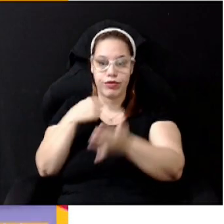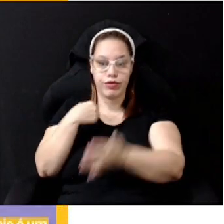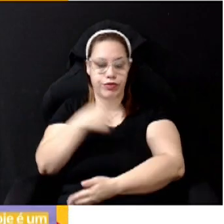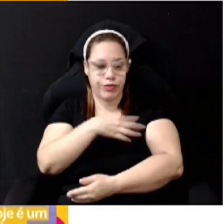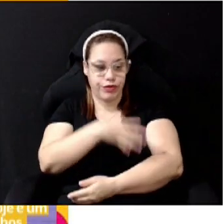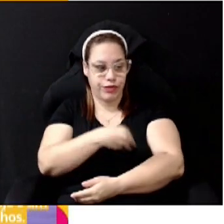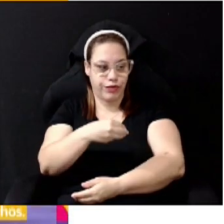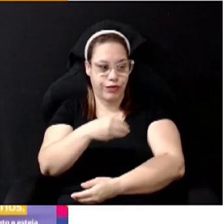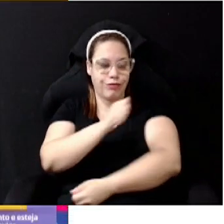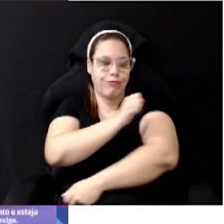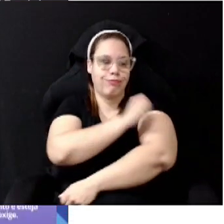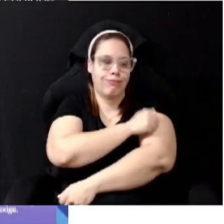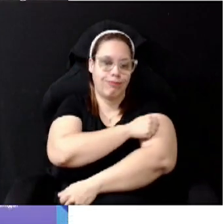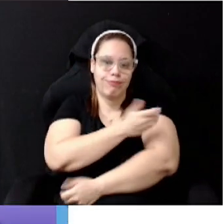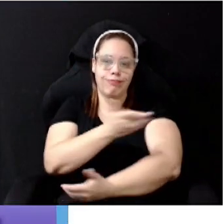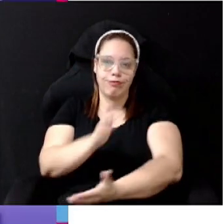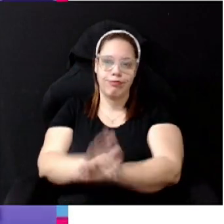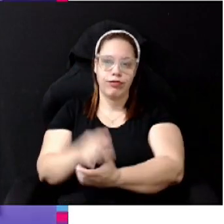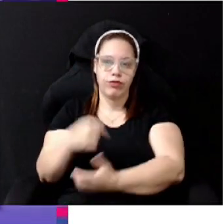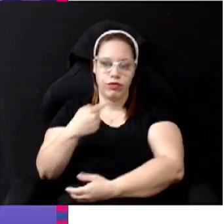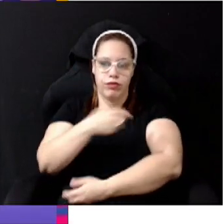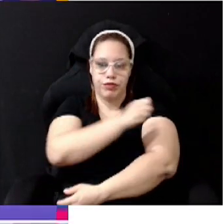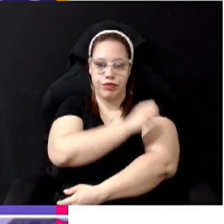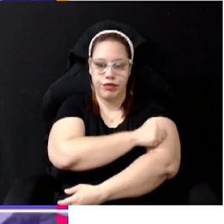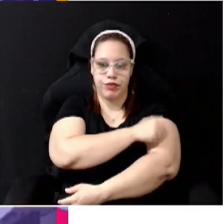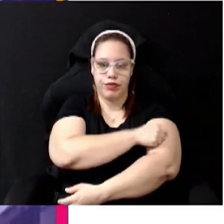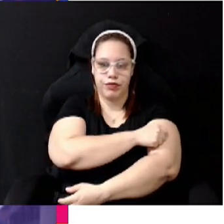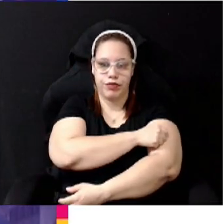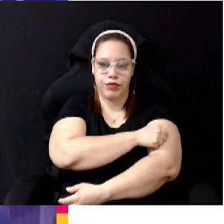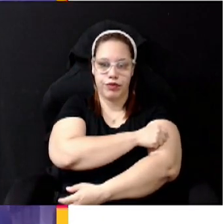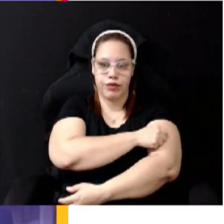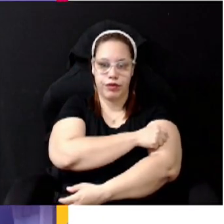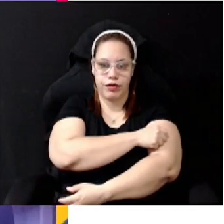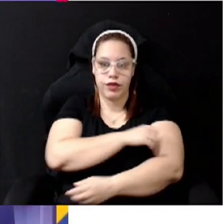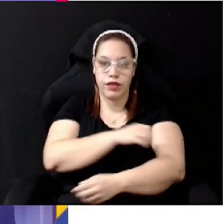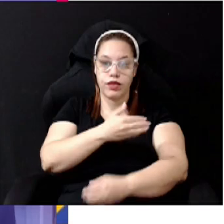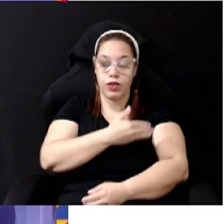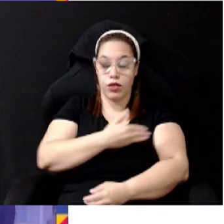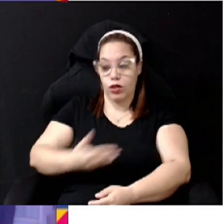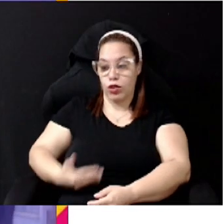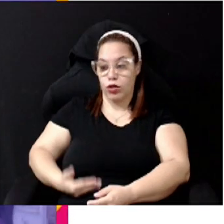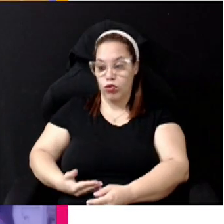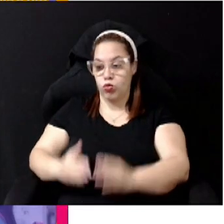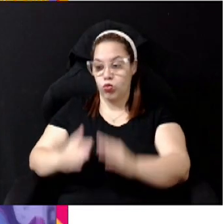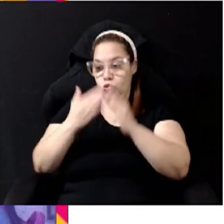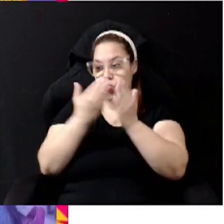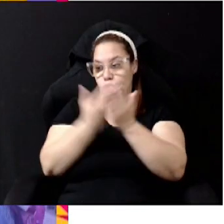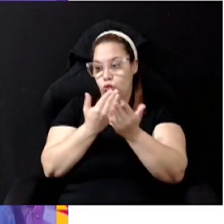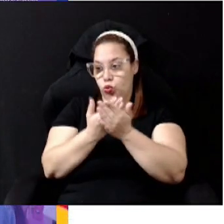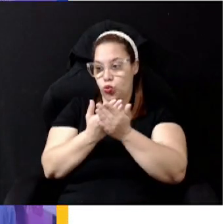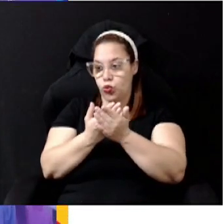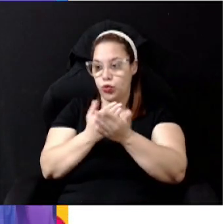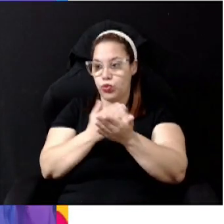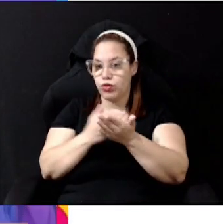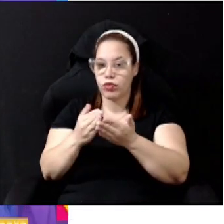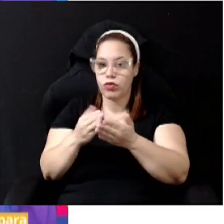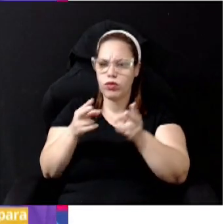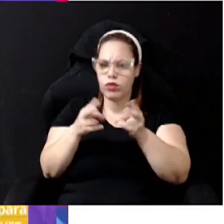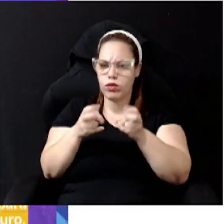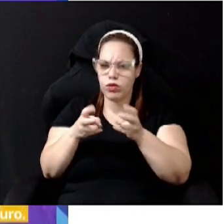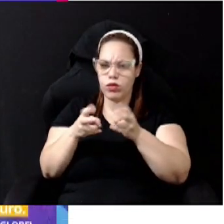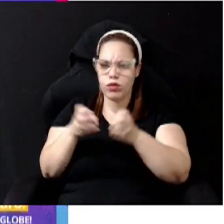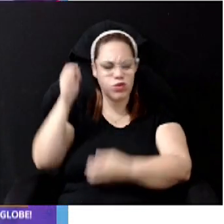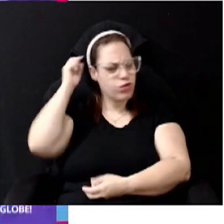alunos. Os nossos alunos, eles são oriundos da rede pública de ensino. E eu comecei a perceber, Mirna,